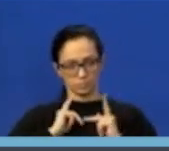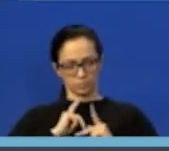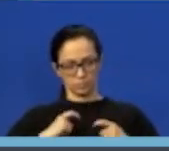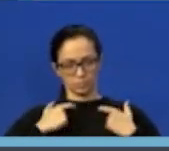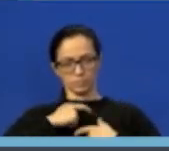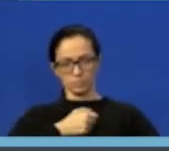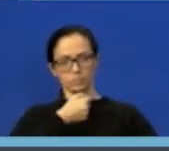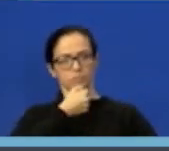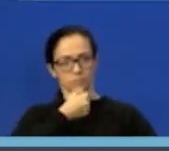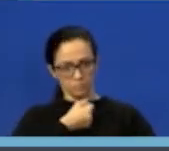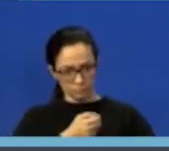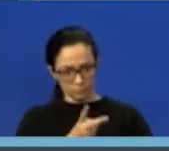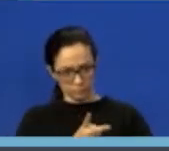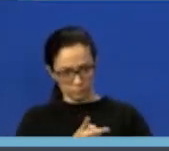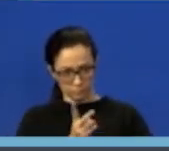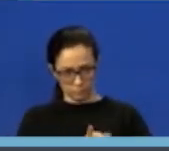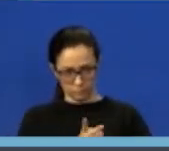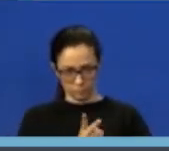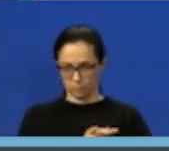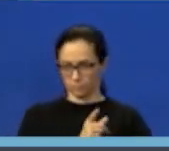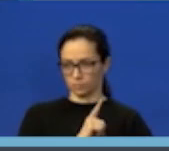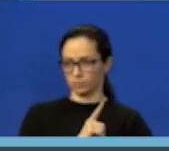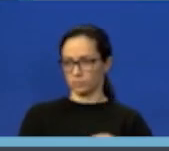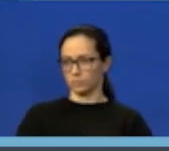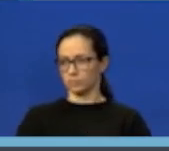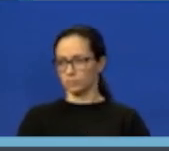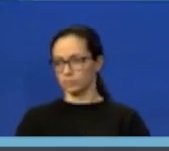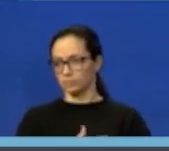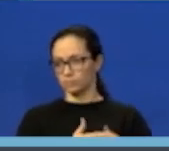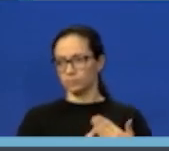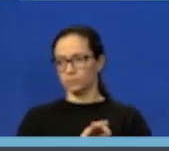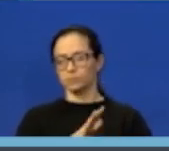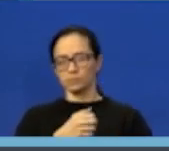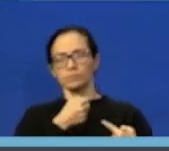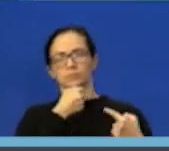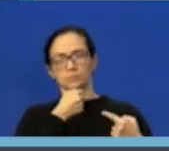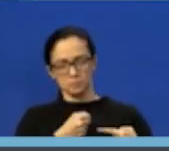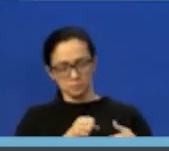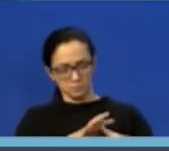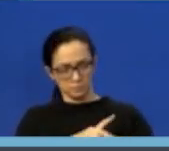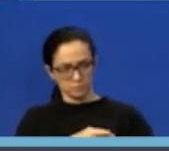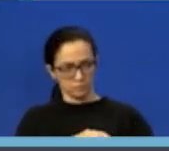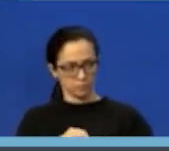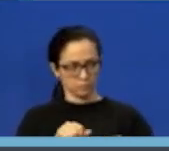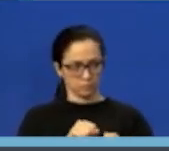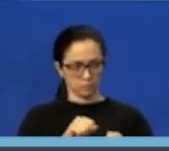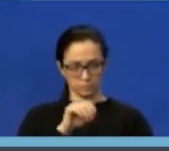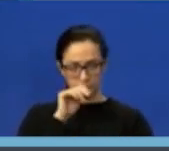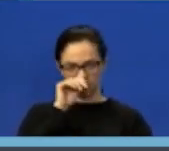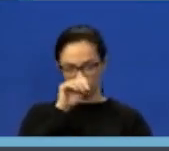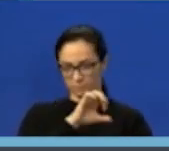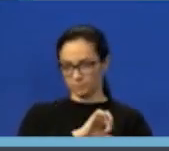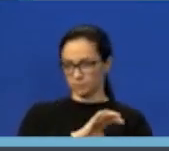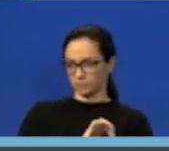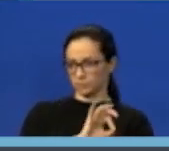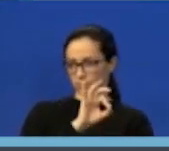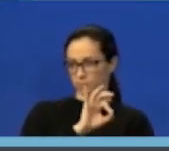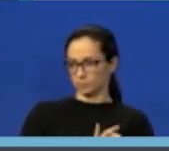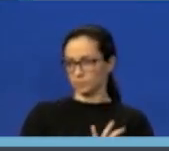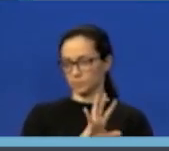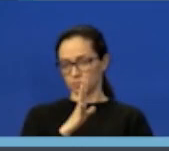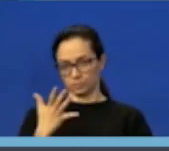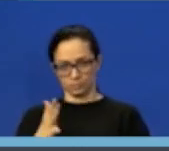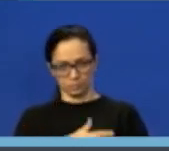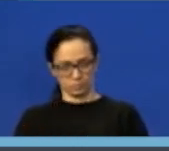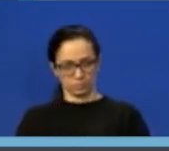A incidência da tuberculose, como a gente pode avaliar nesse slide, ele está relacionado com, por exemplo, 90% dos casos de tuberculose